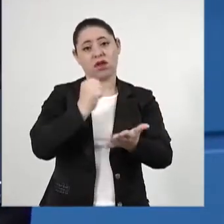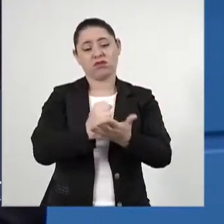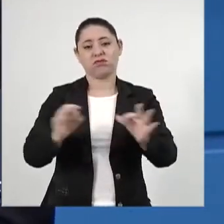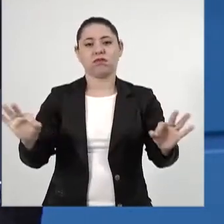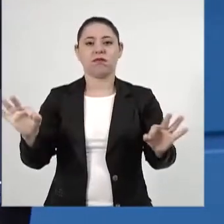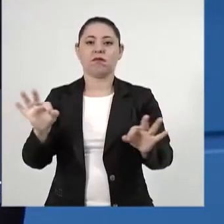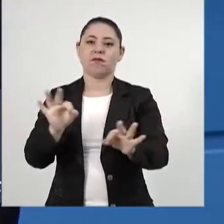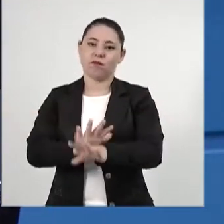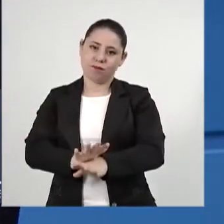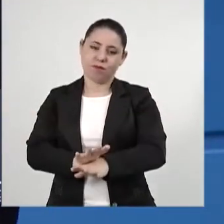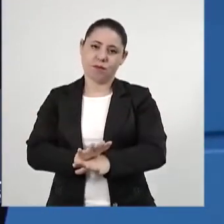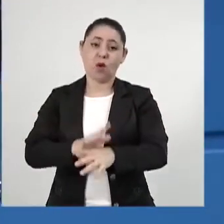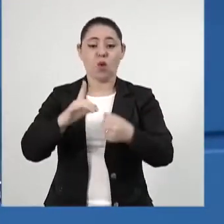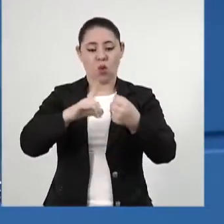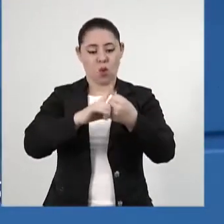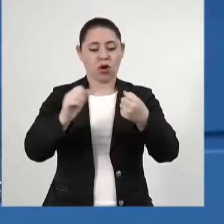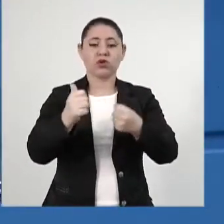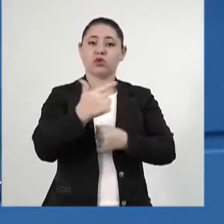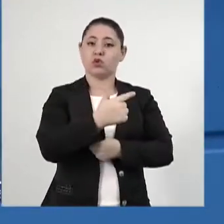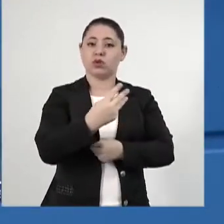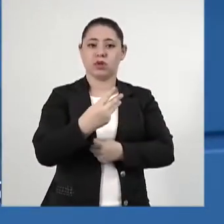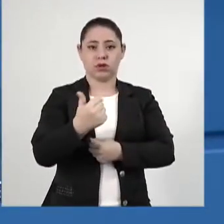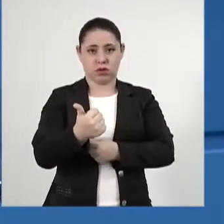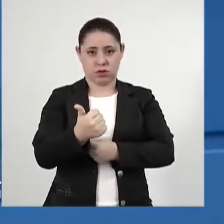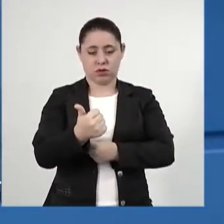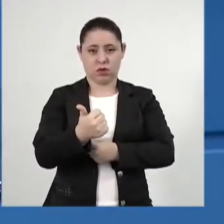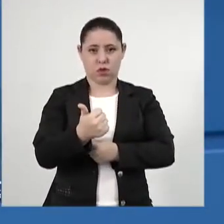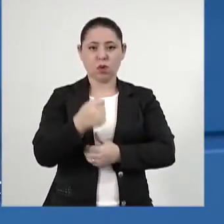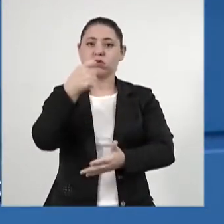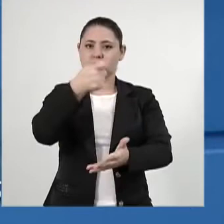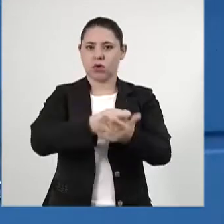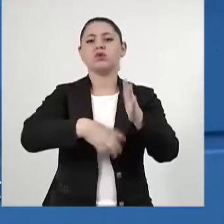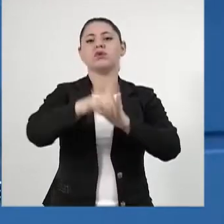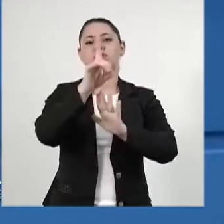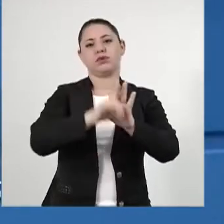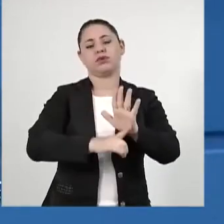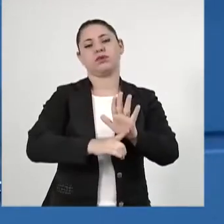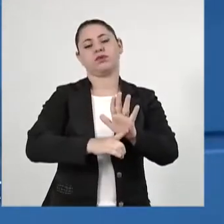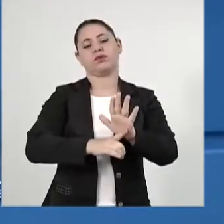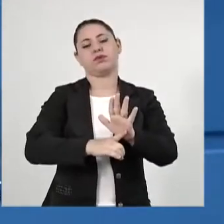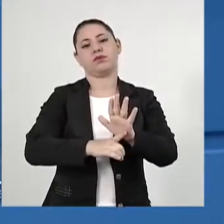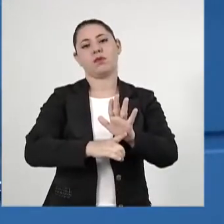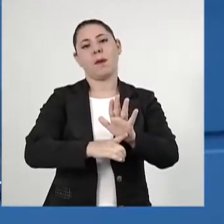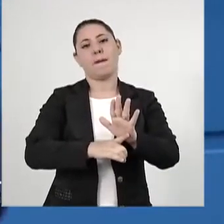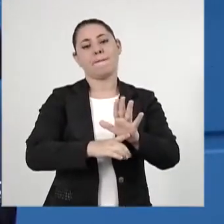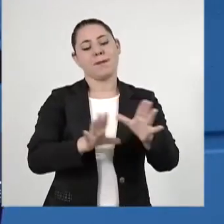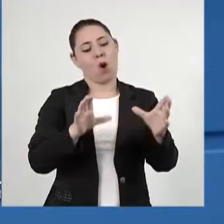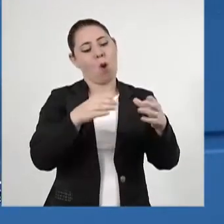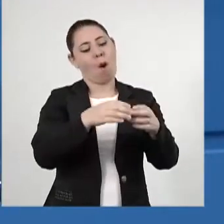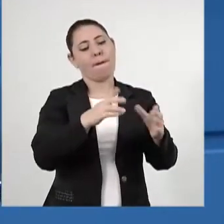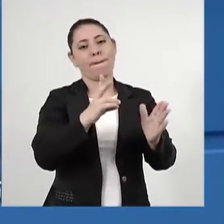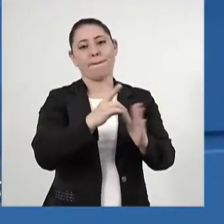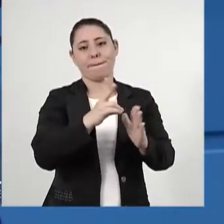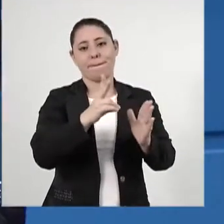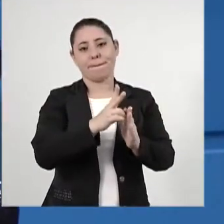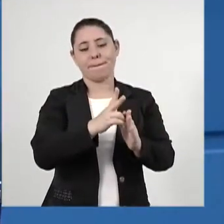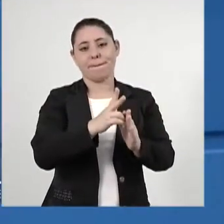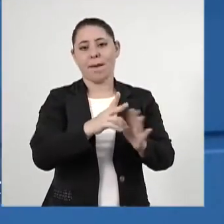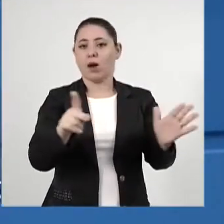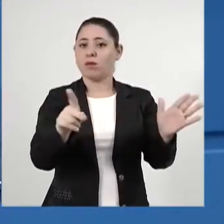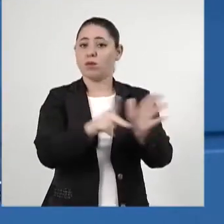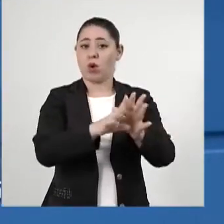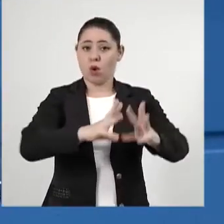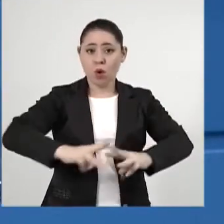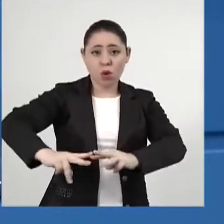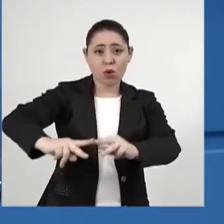desconstruído. Esse artigo 231, que garante os direitos para os índios originais